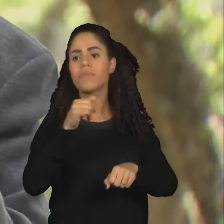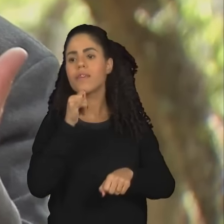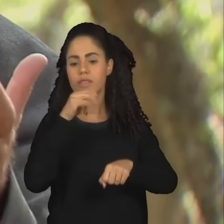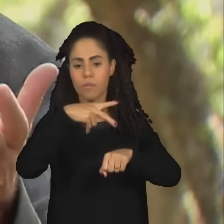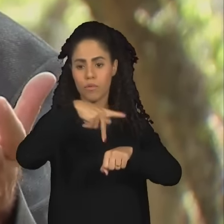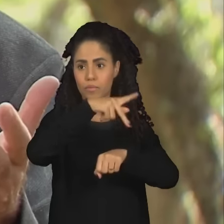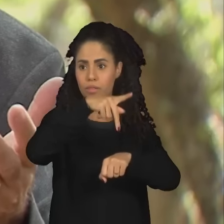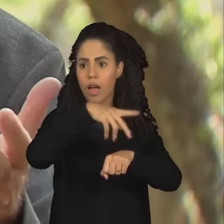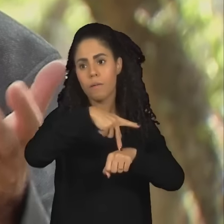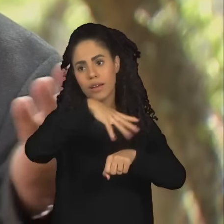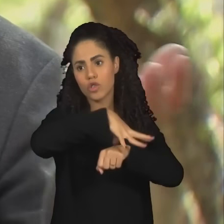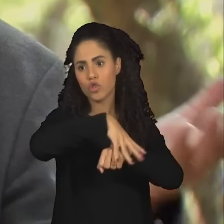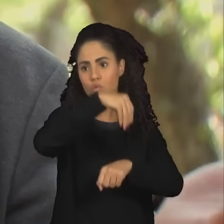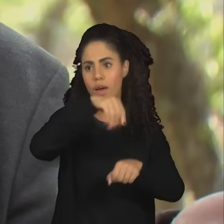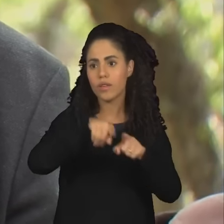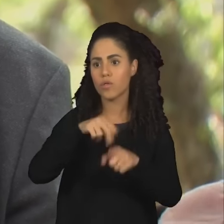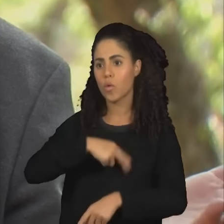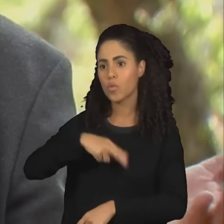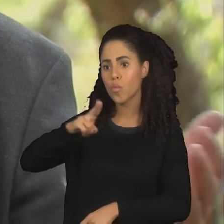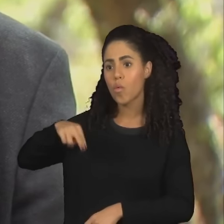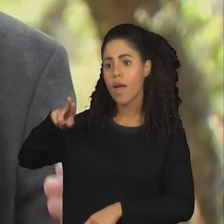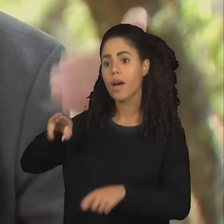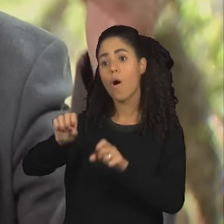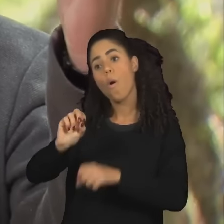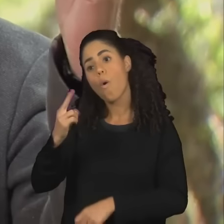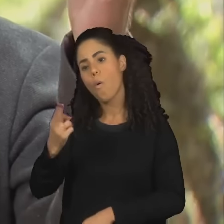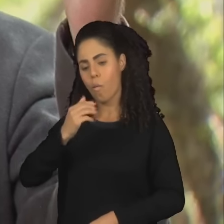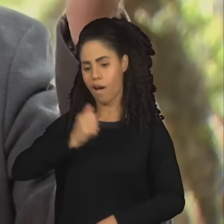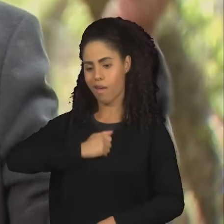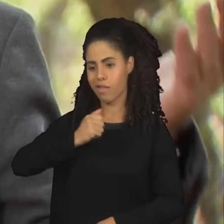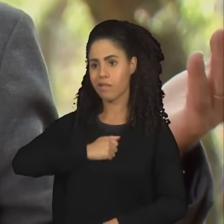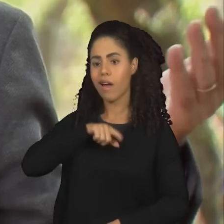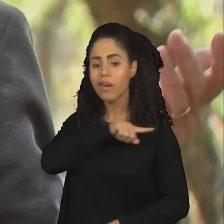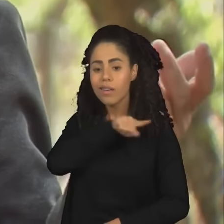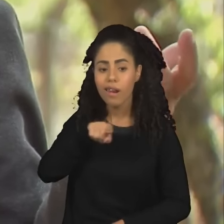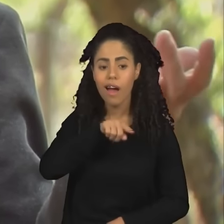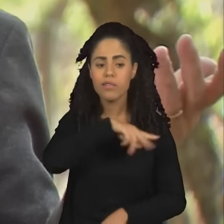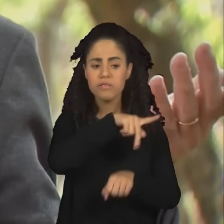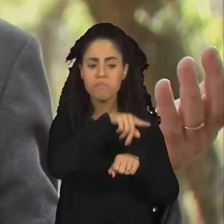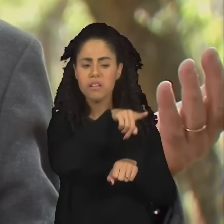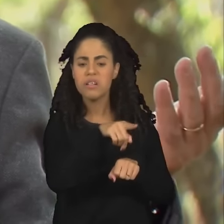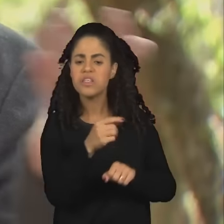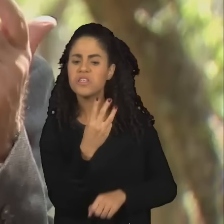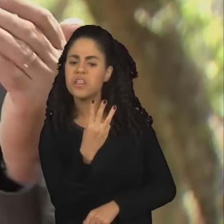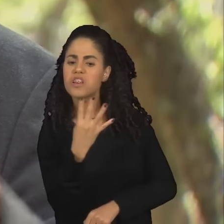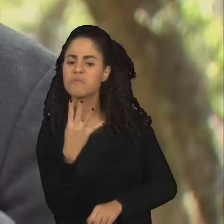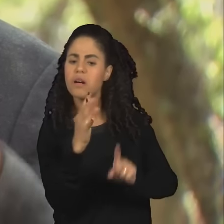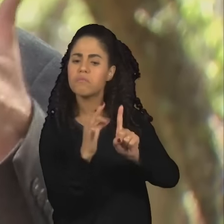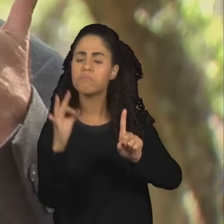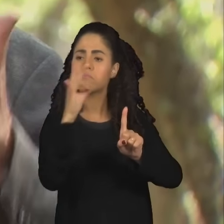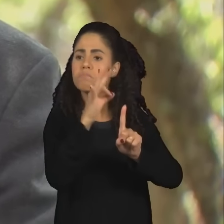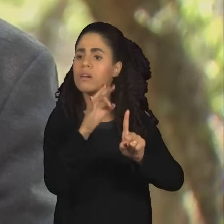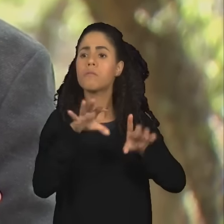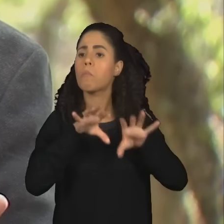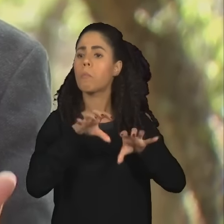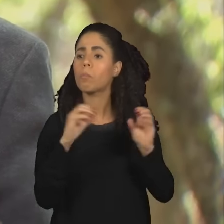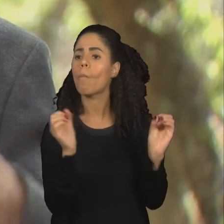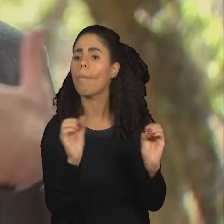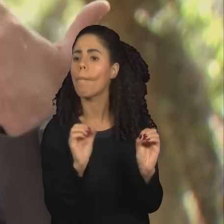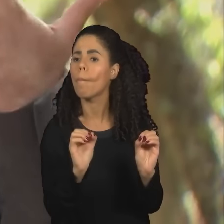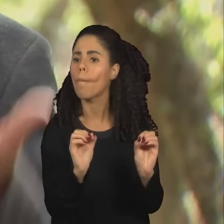como a Noruega, ou como o Canadá, onde um aumento de temperatura de 3 a 4 graus pode não ser tão